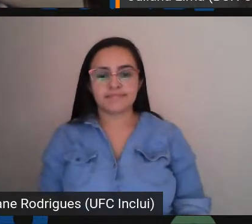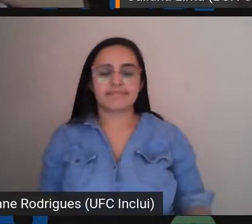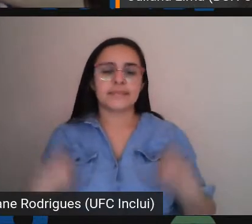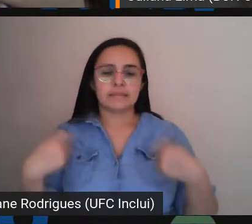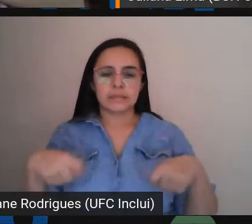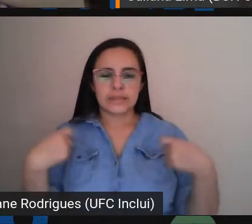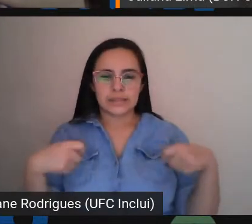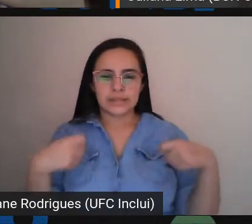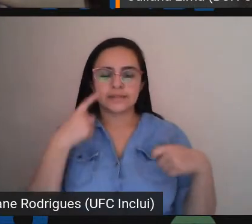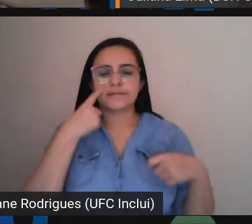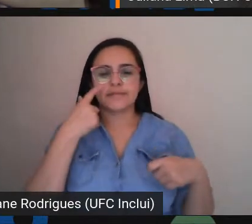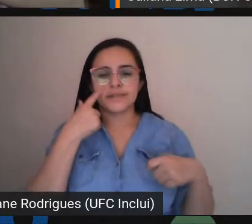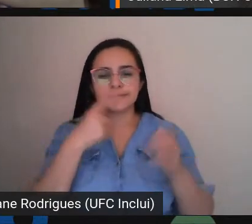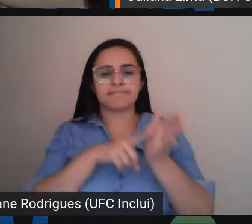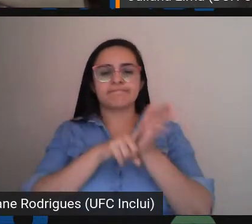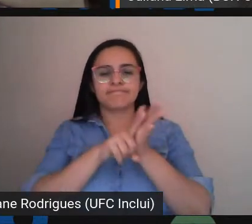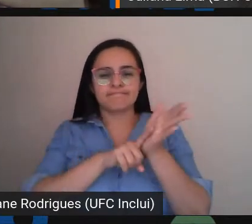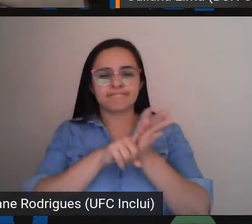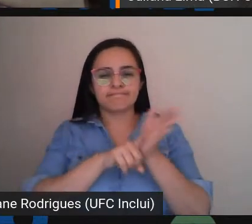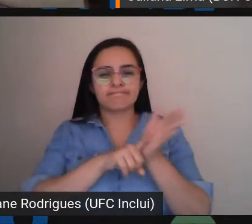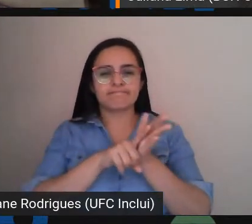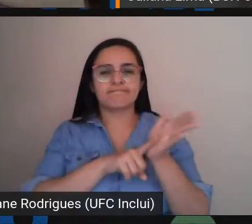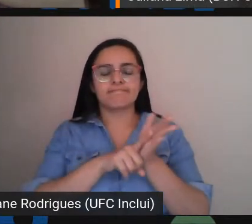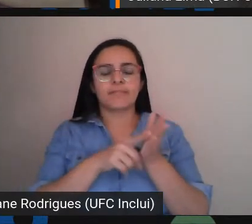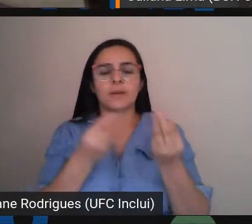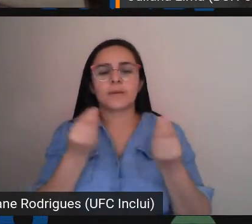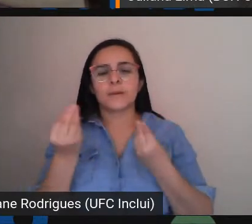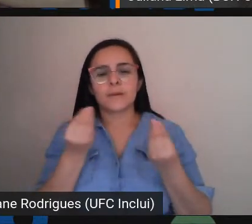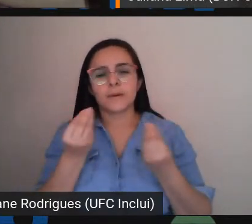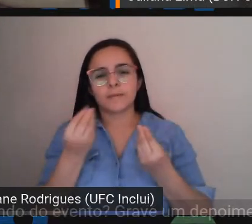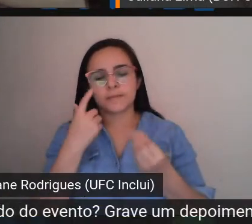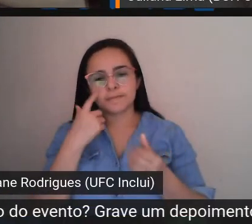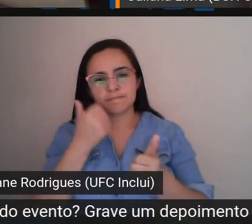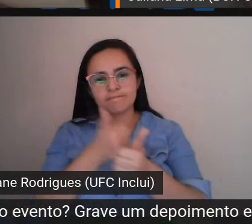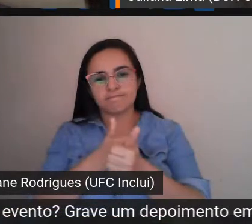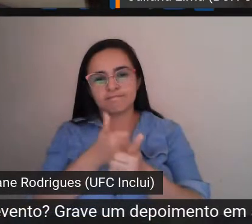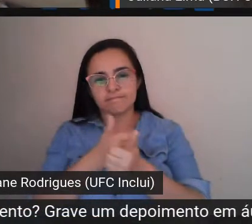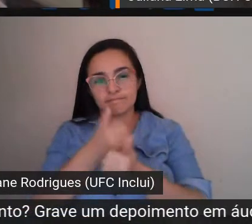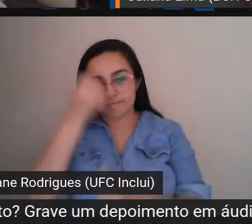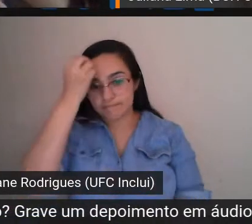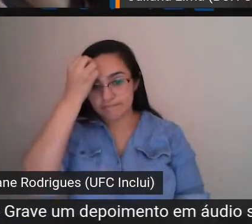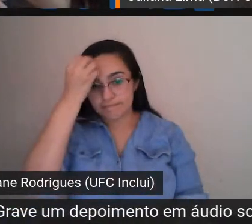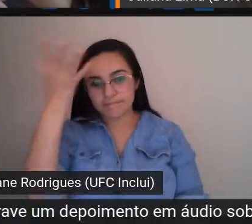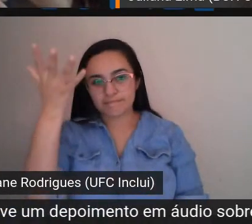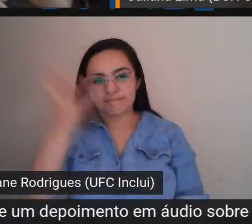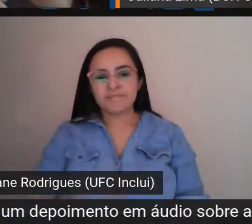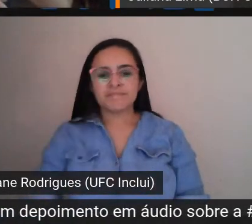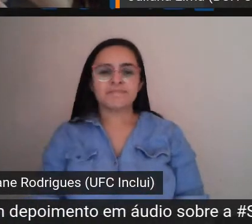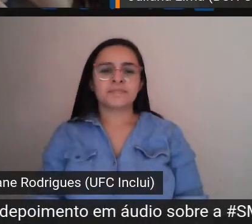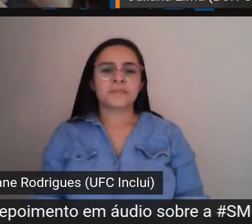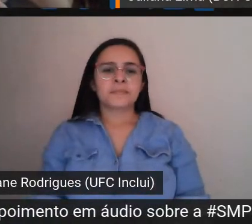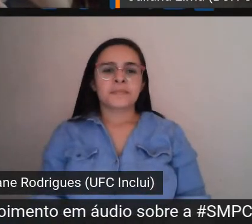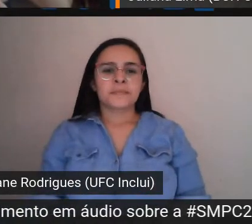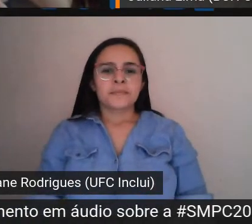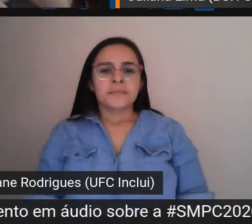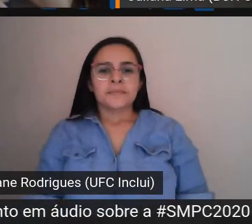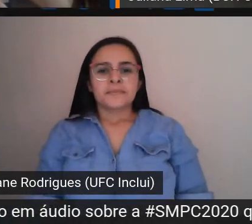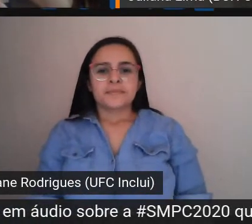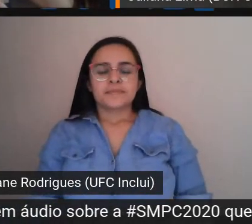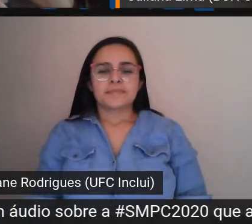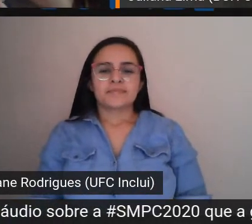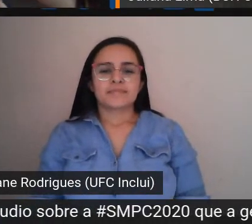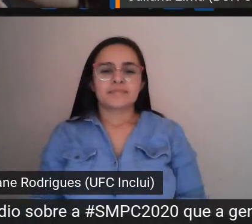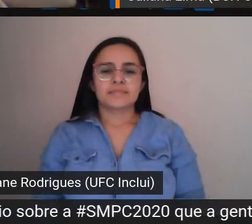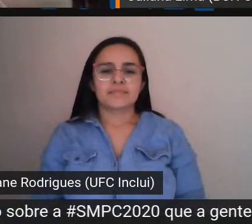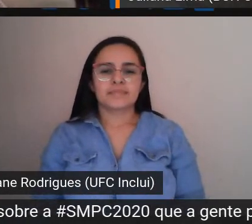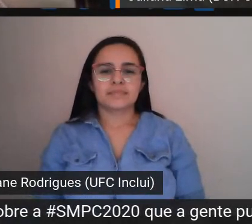verificarem essa, como é que eu posso dizer? Agora me fugiu aqui a mente. Fazer o trabalho de casa. O